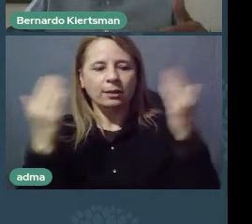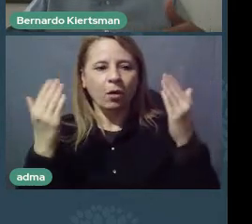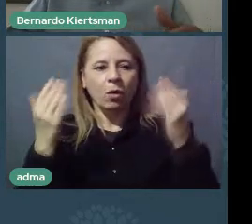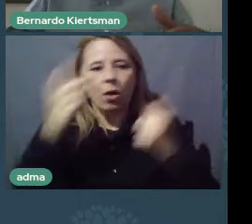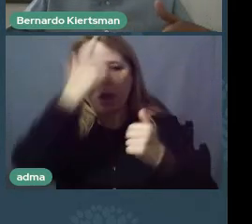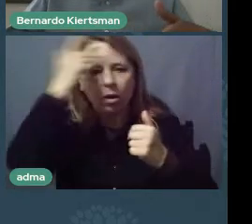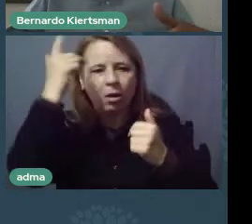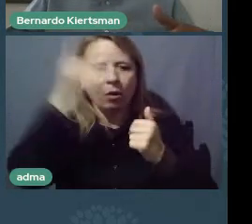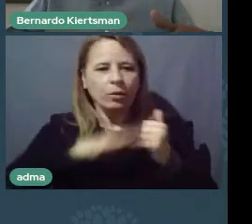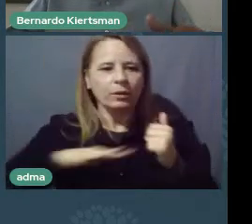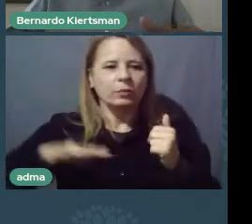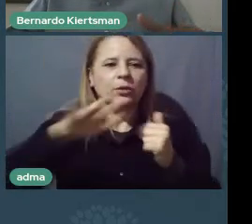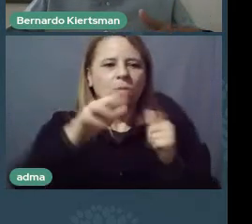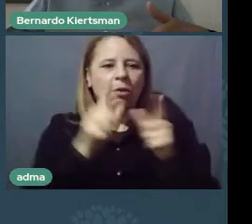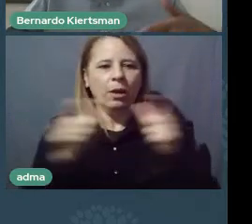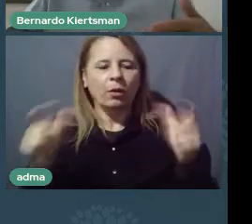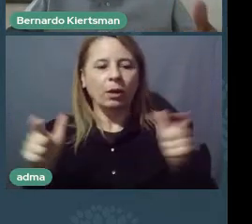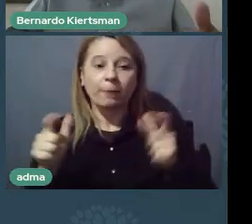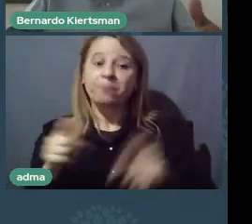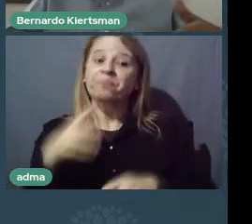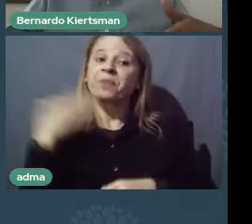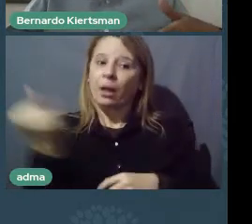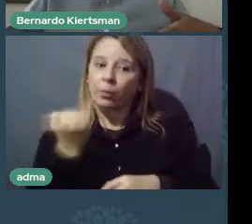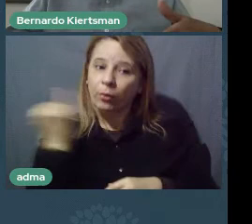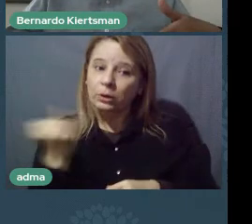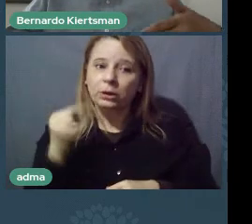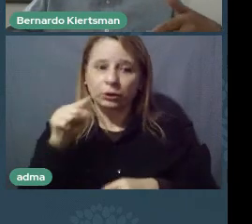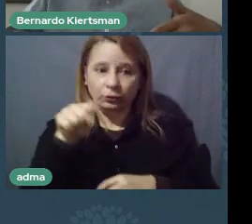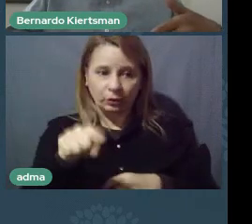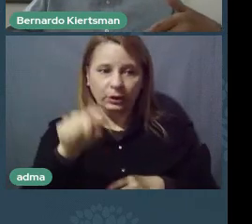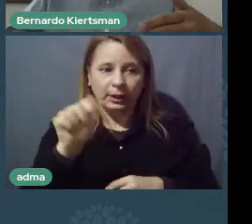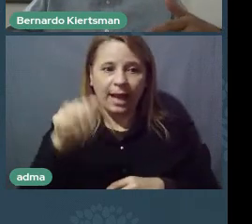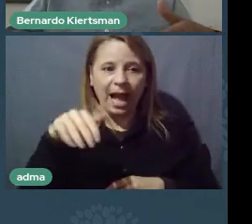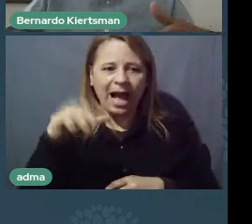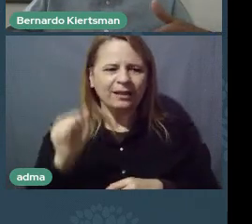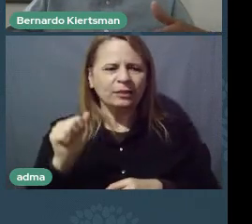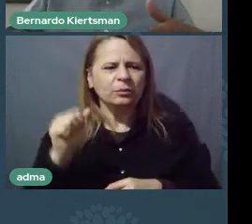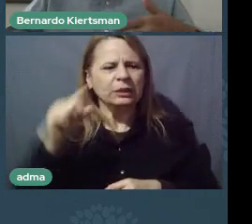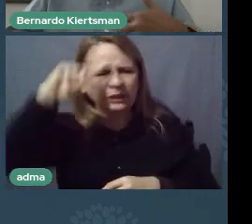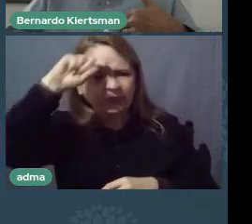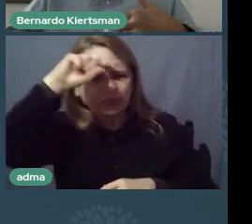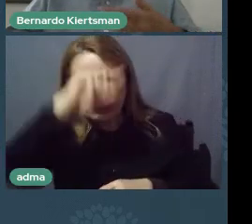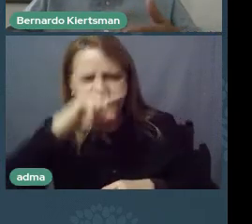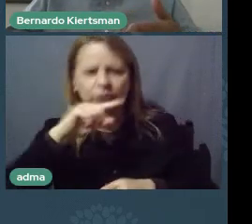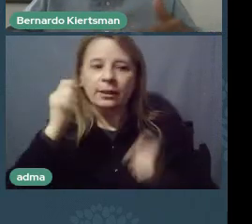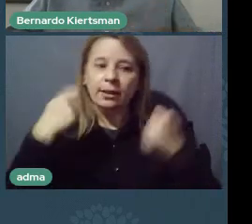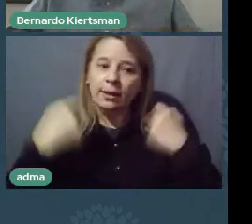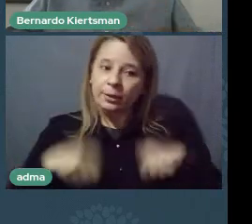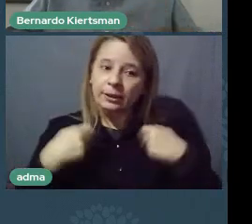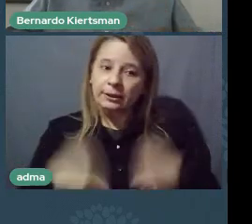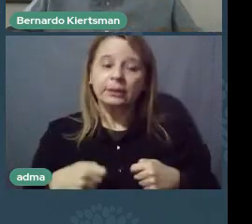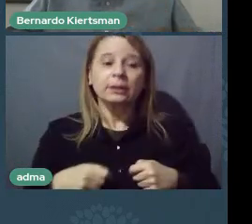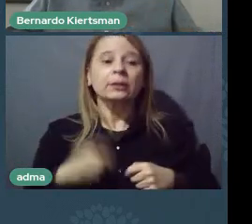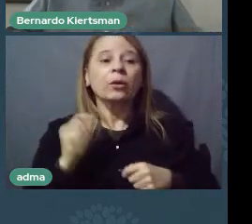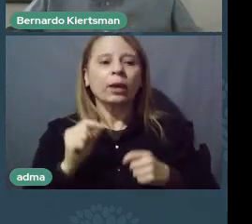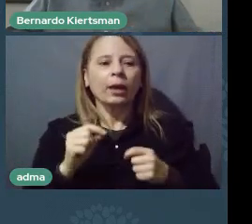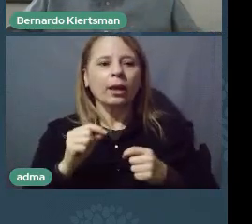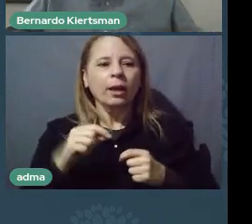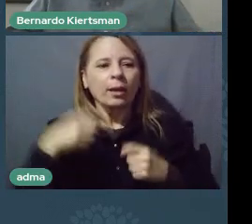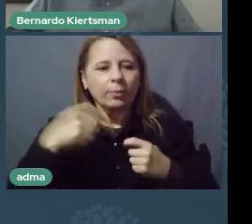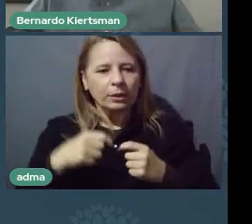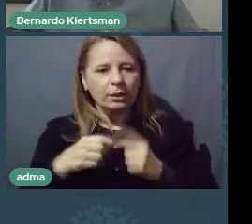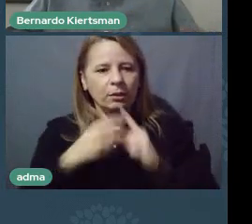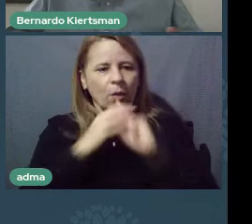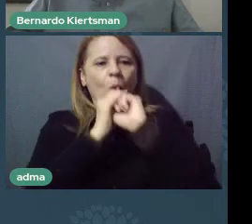importante também, você que tem uma asma mais difícil, saber controlar através da sua medida de pico